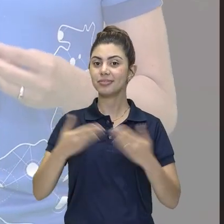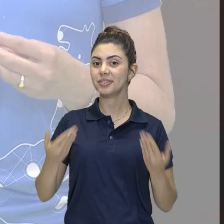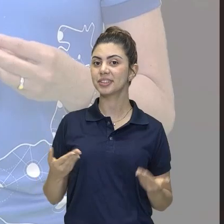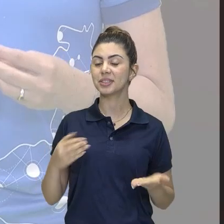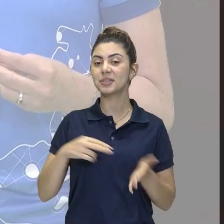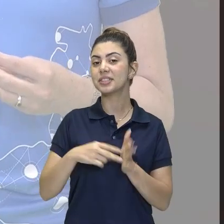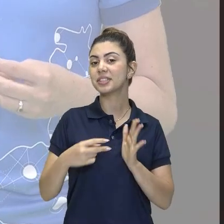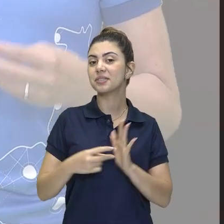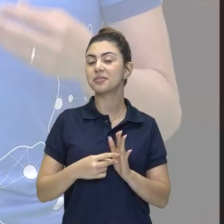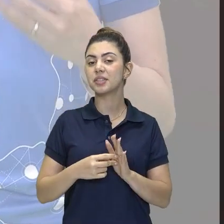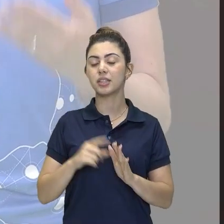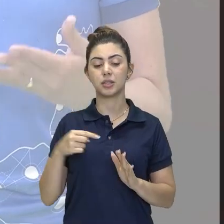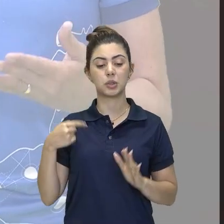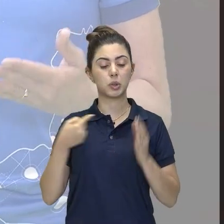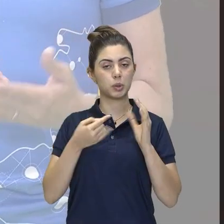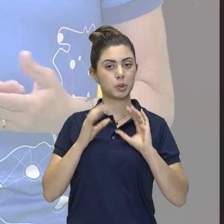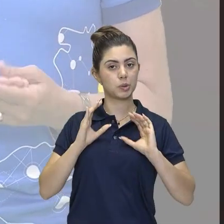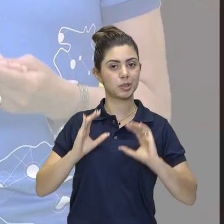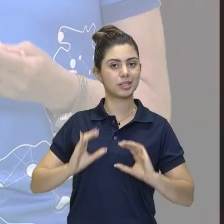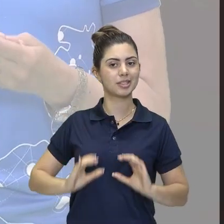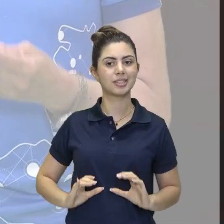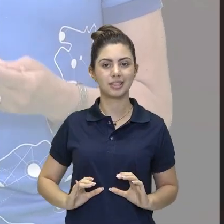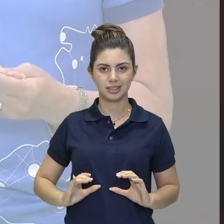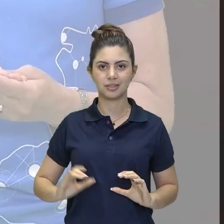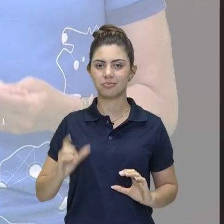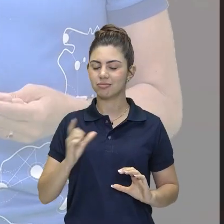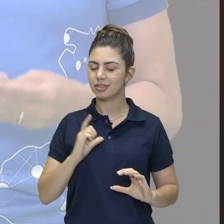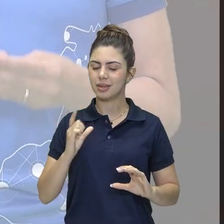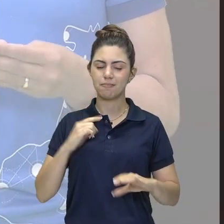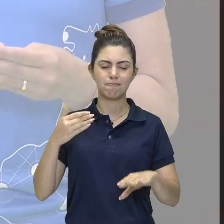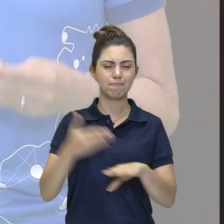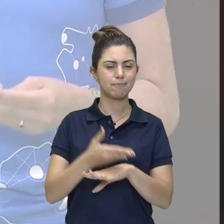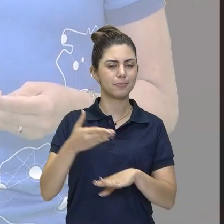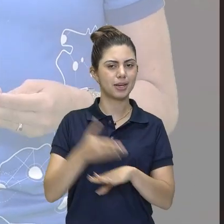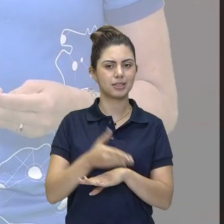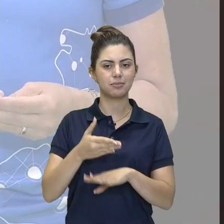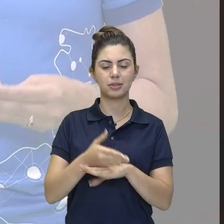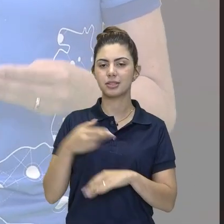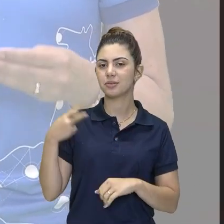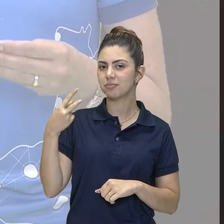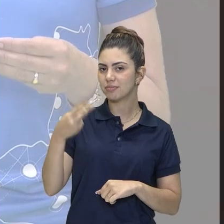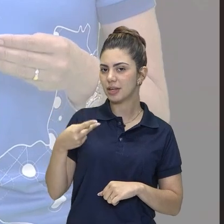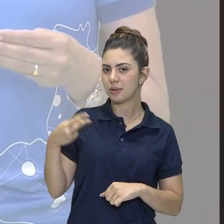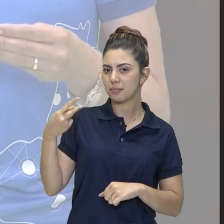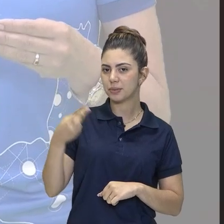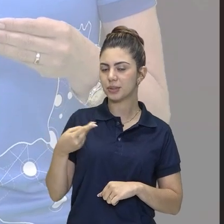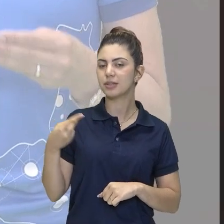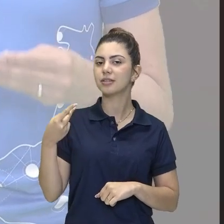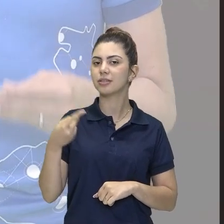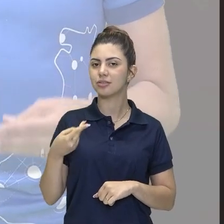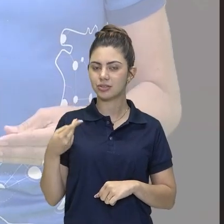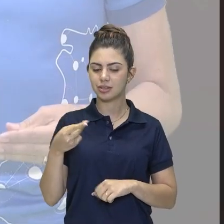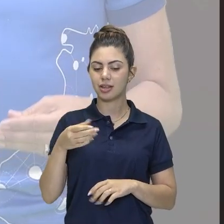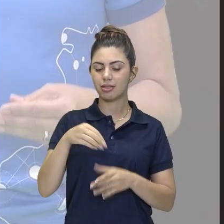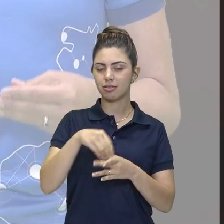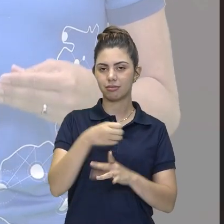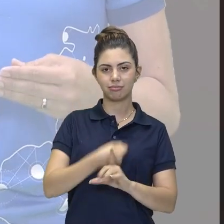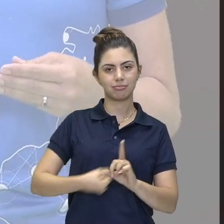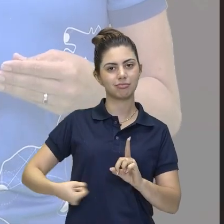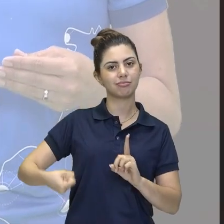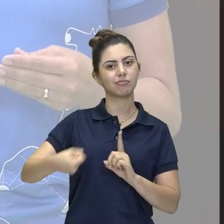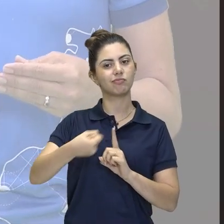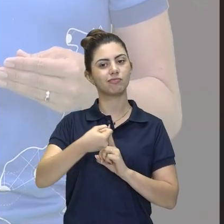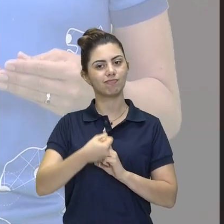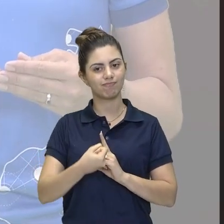seja, o cidadão sempre está participando politicamente da sua sociedade,